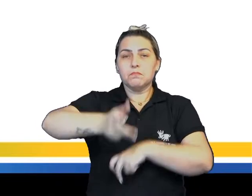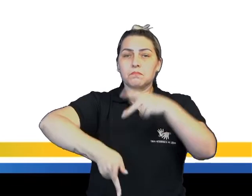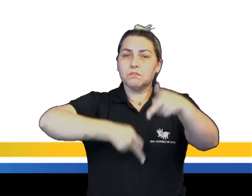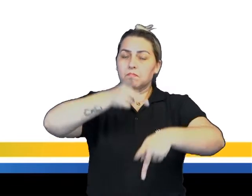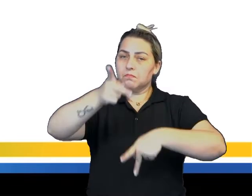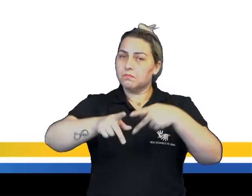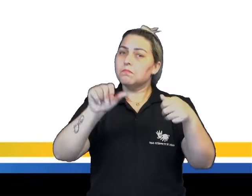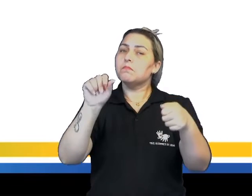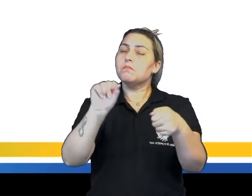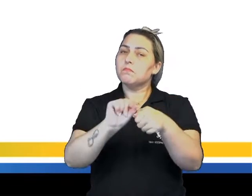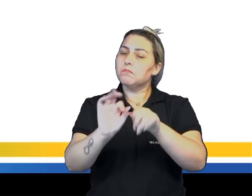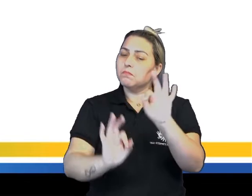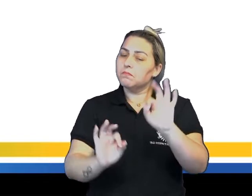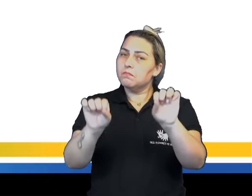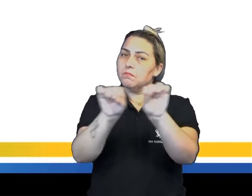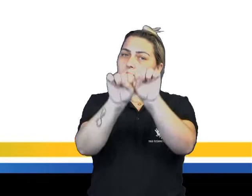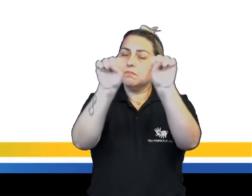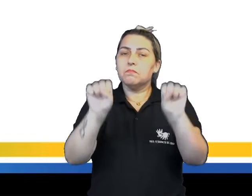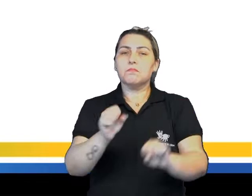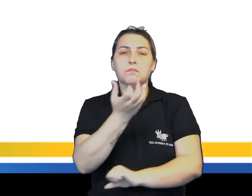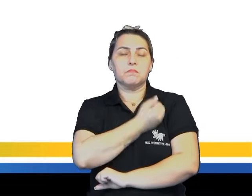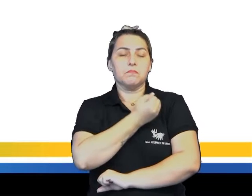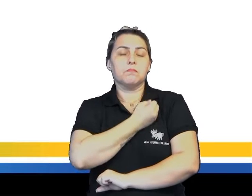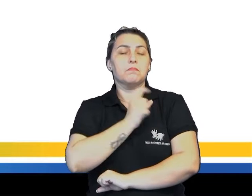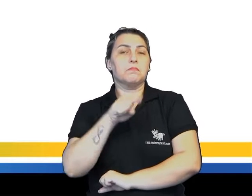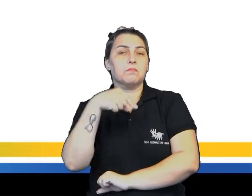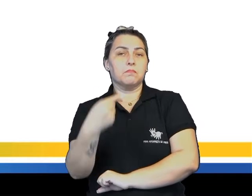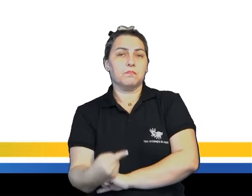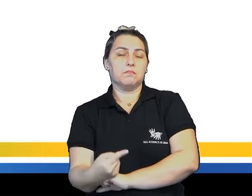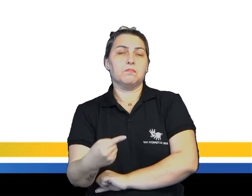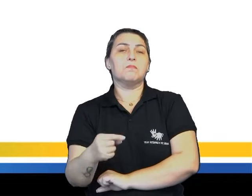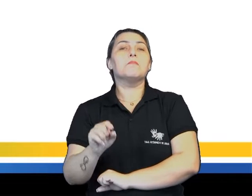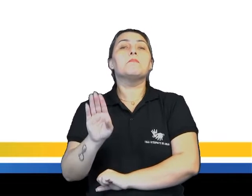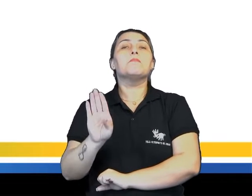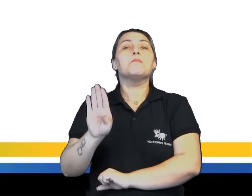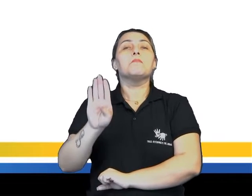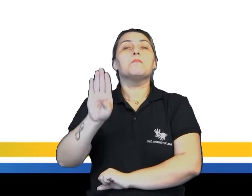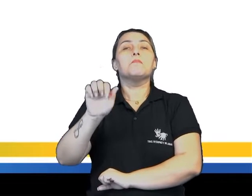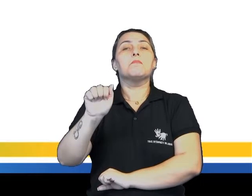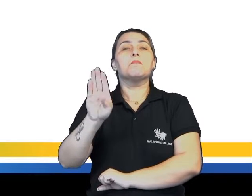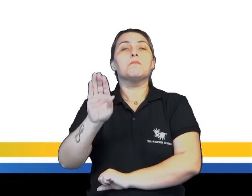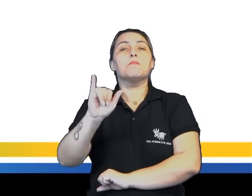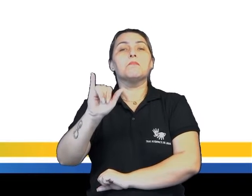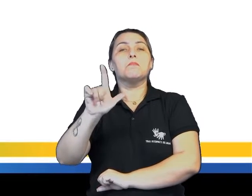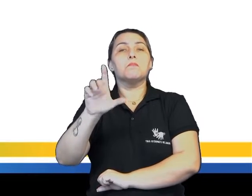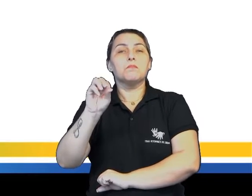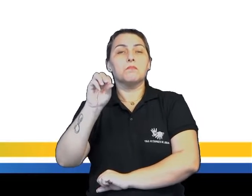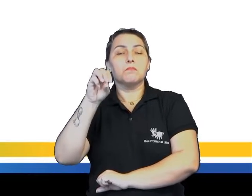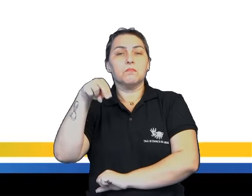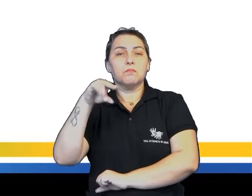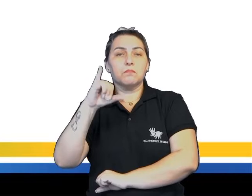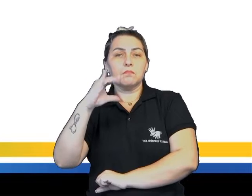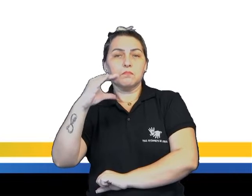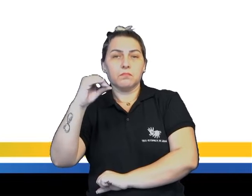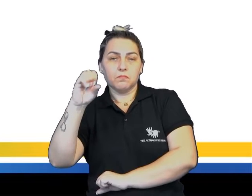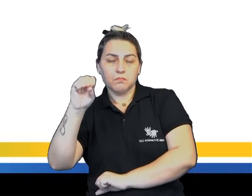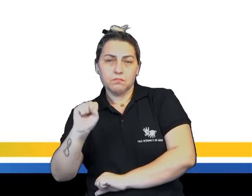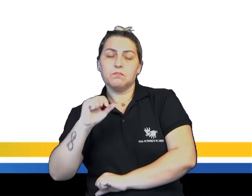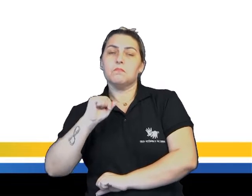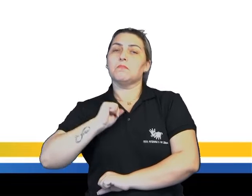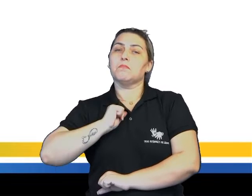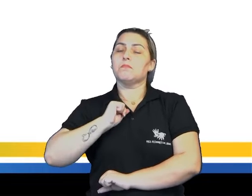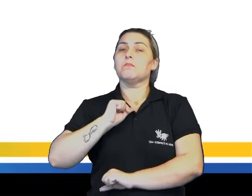numeração. Vocês sabiam disso? Depois teve os babilônicos. E aí eles faziam esses riscos